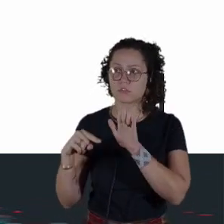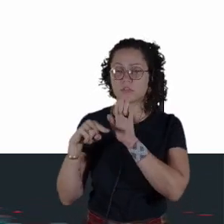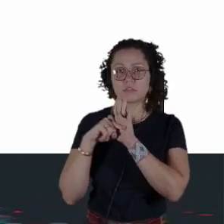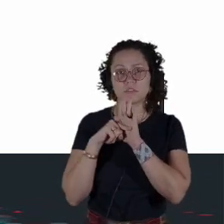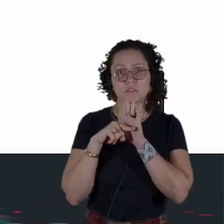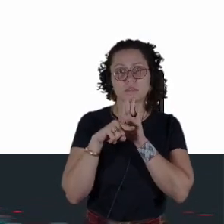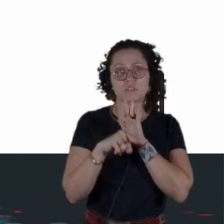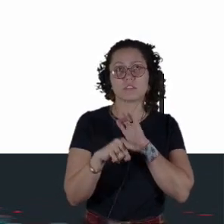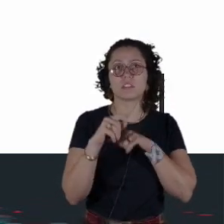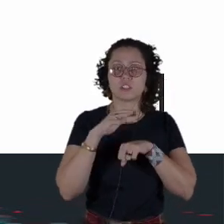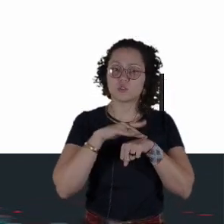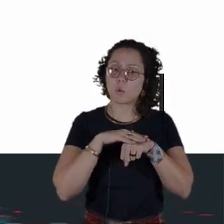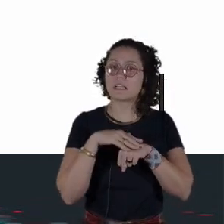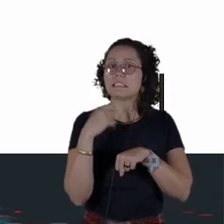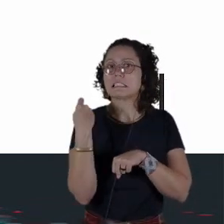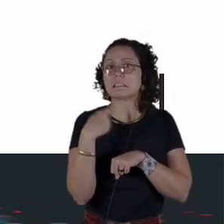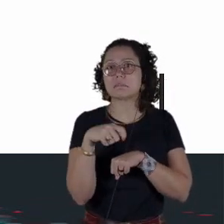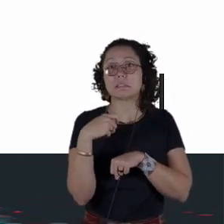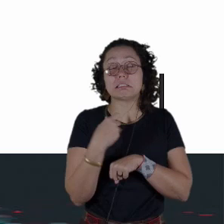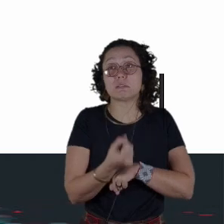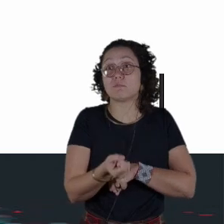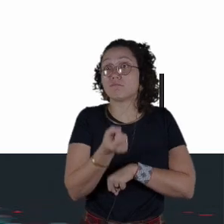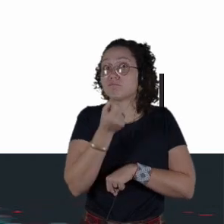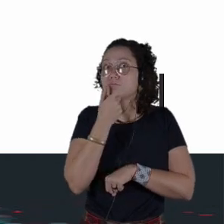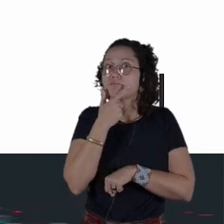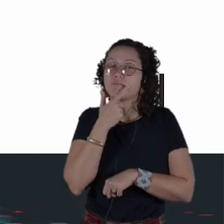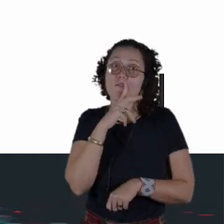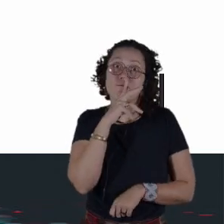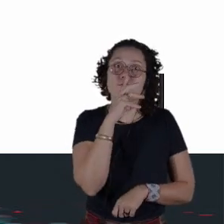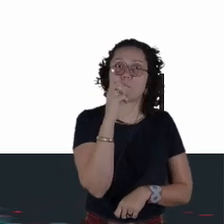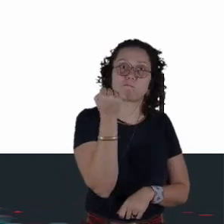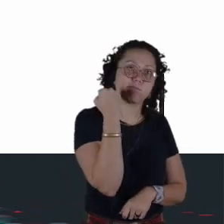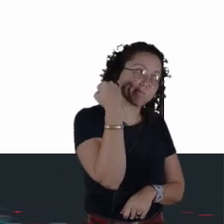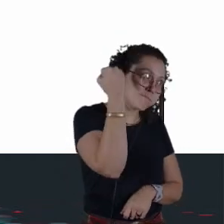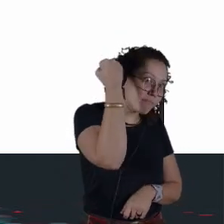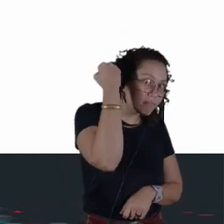precisam doses muito altas. Então,